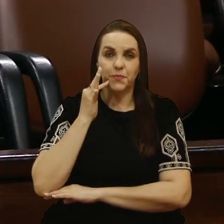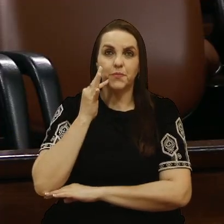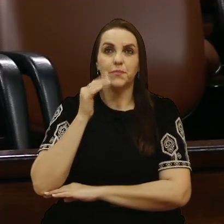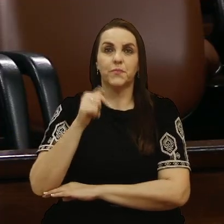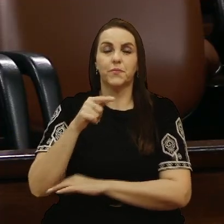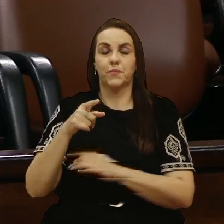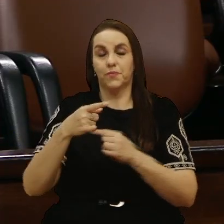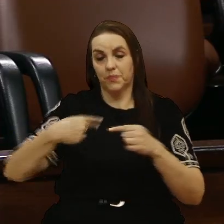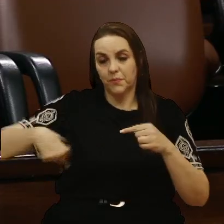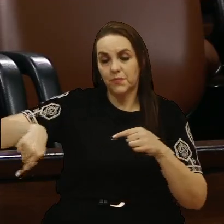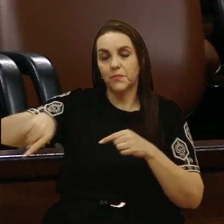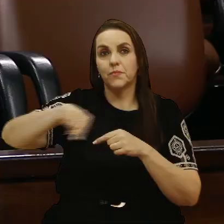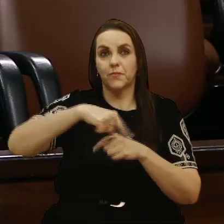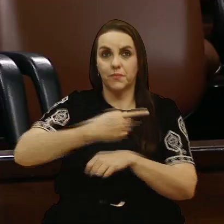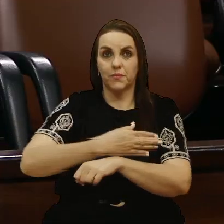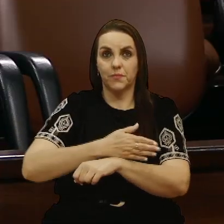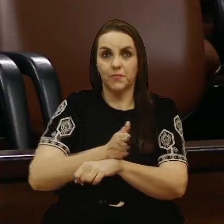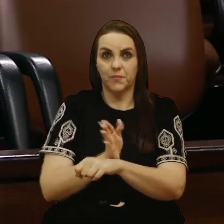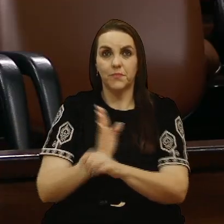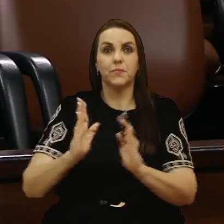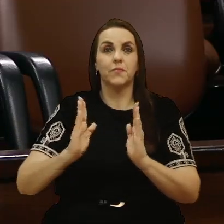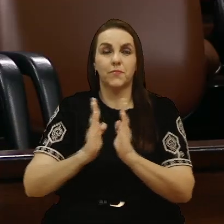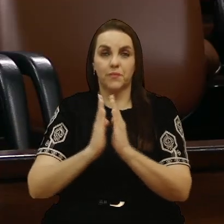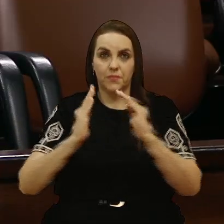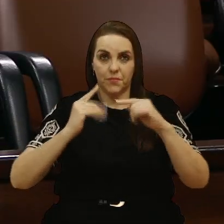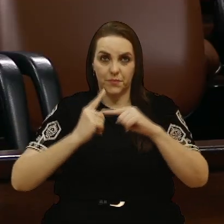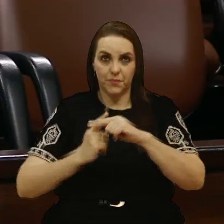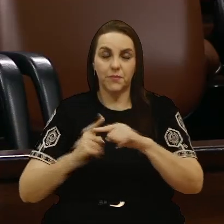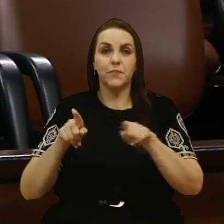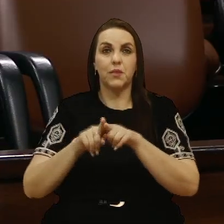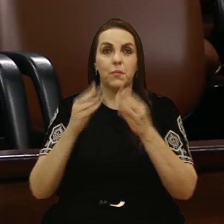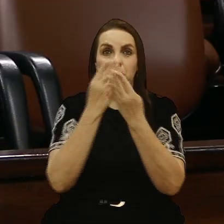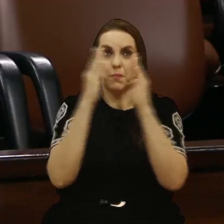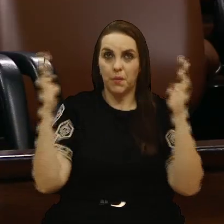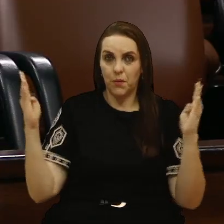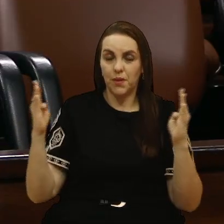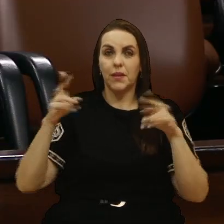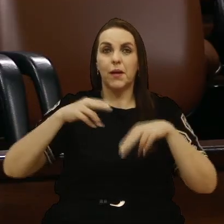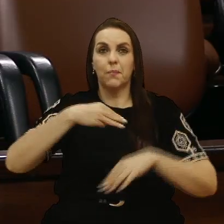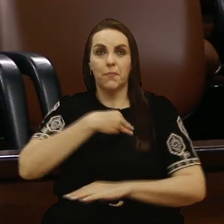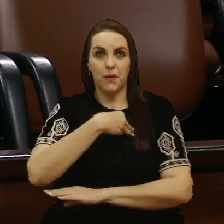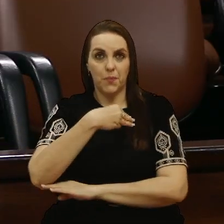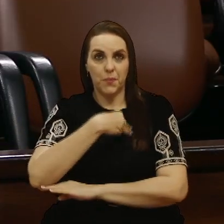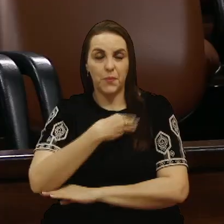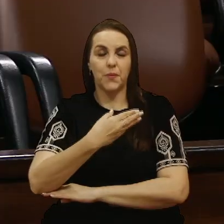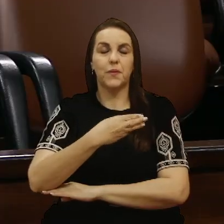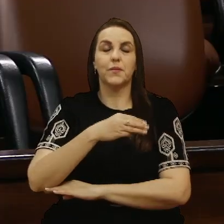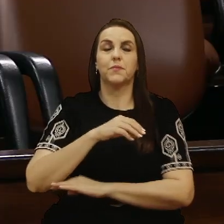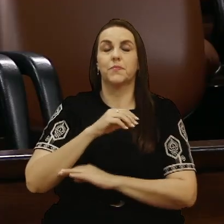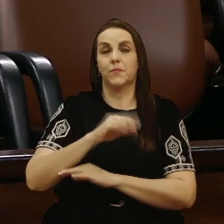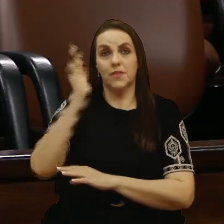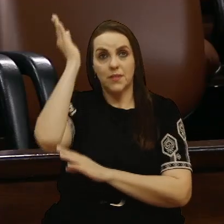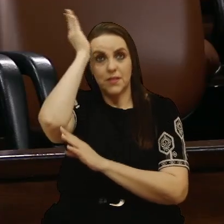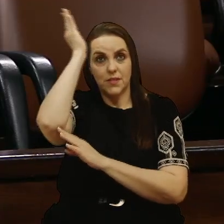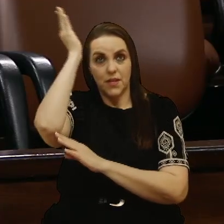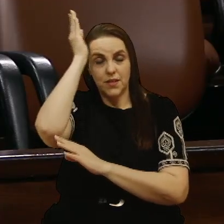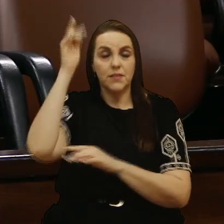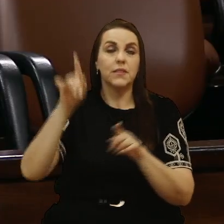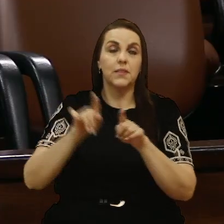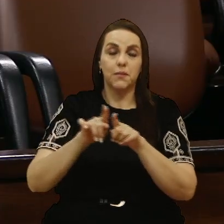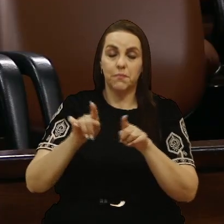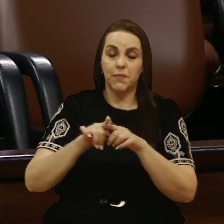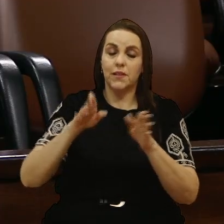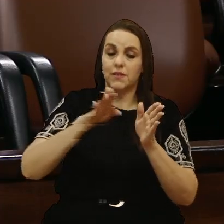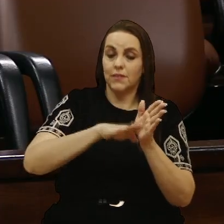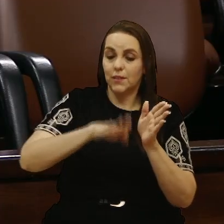da Igreja São Pelegrino, Biblioteca Parque da Fundação Marco Polo, Sesc Caxias e o estacionamento da Prefeitura Municipal